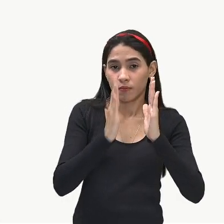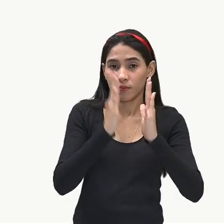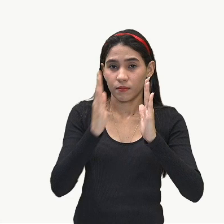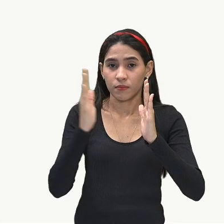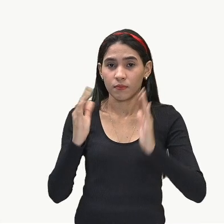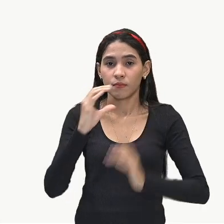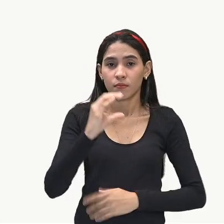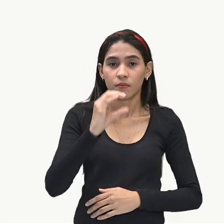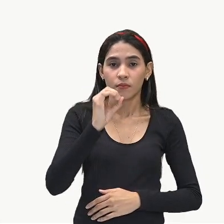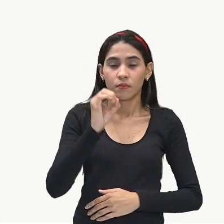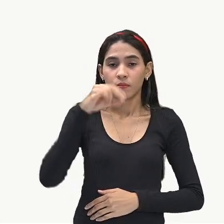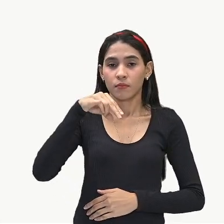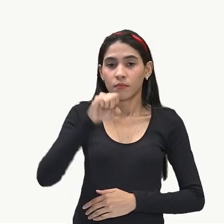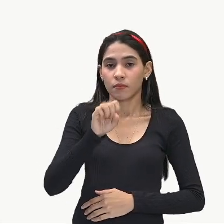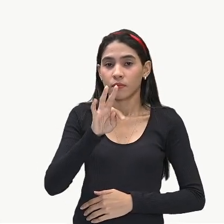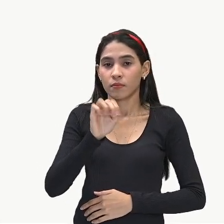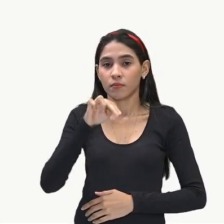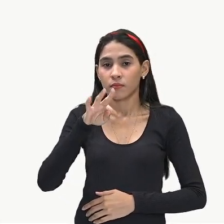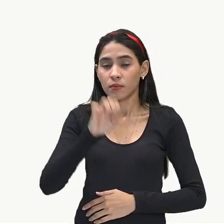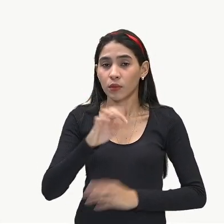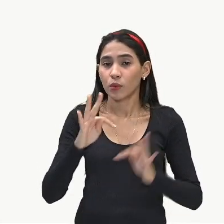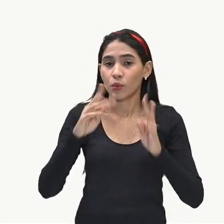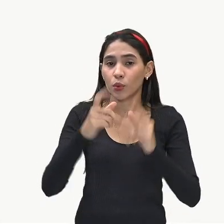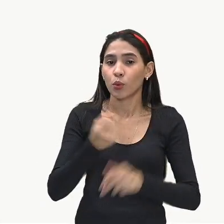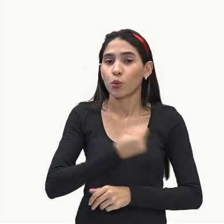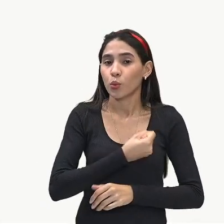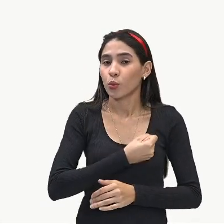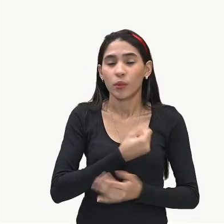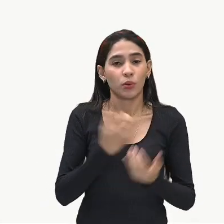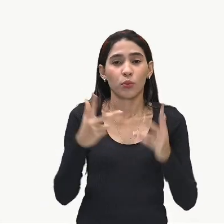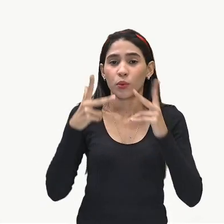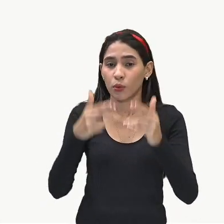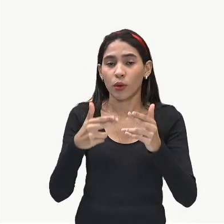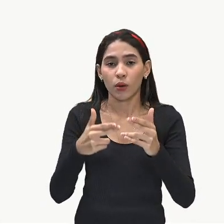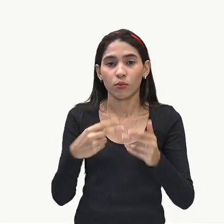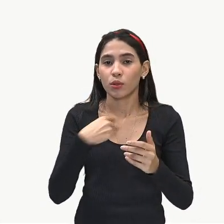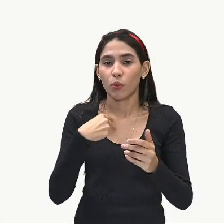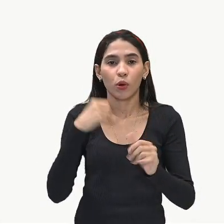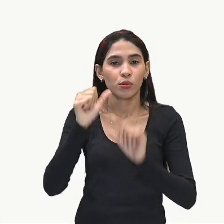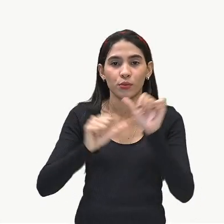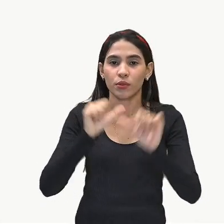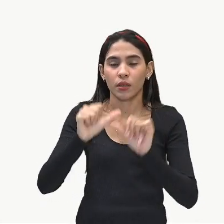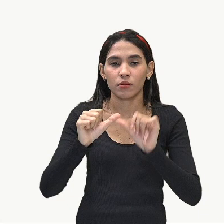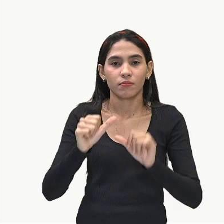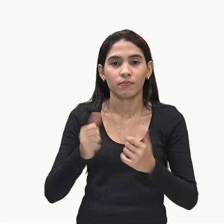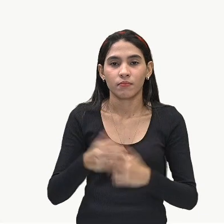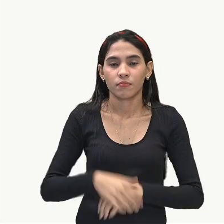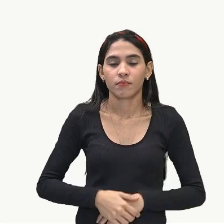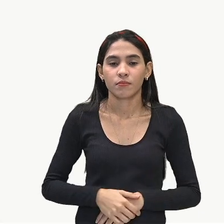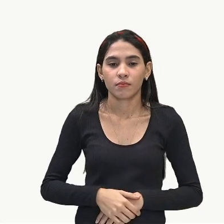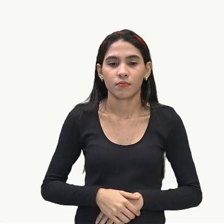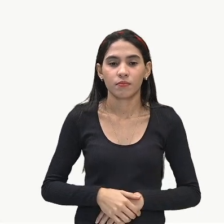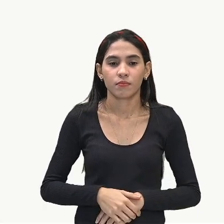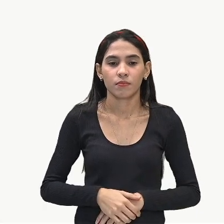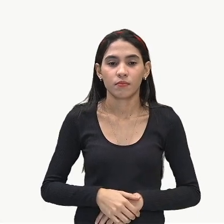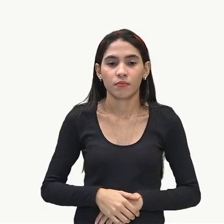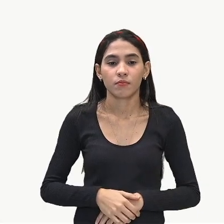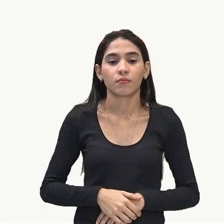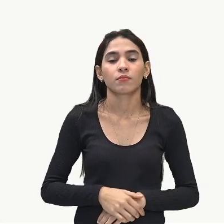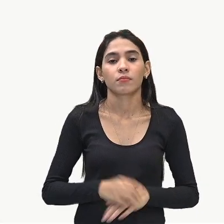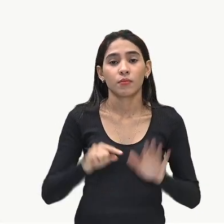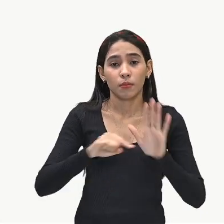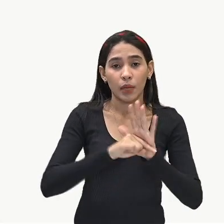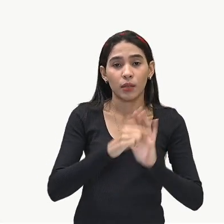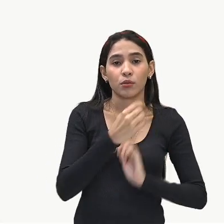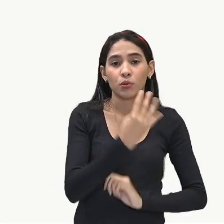constante. Veja, todos os termos são iguais, eles não mudam, ok? Menos 4, menos